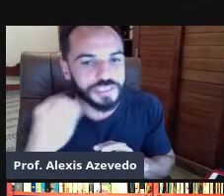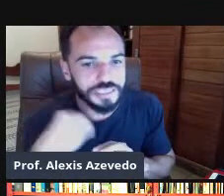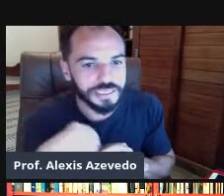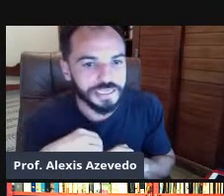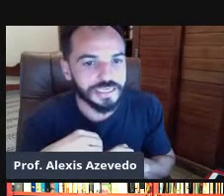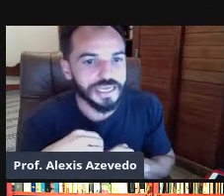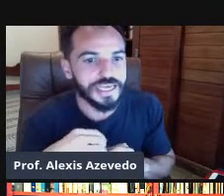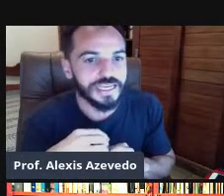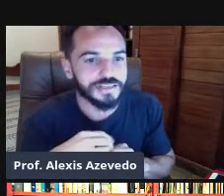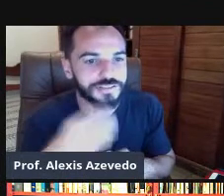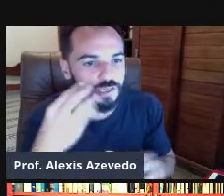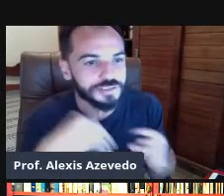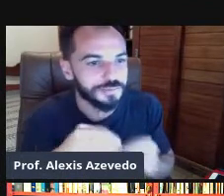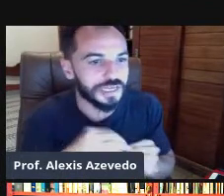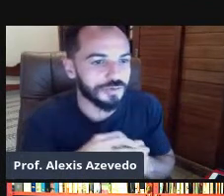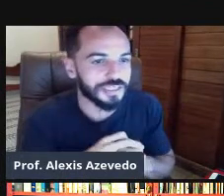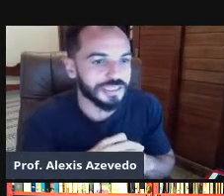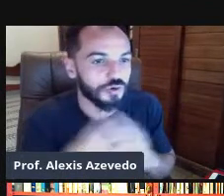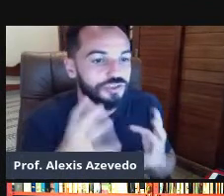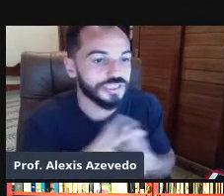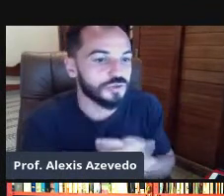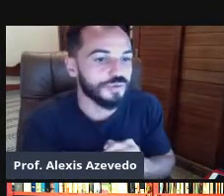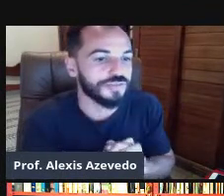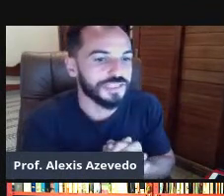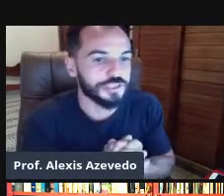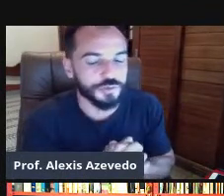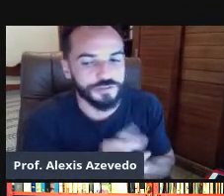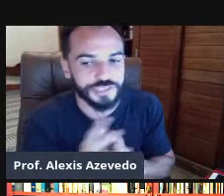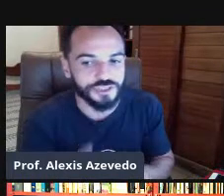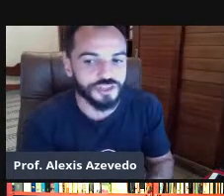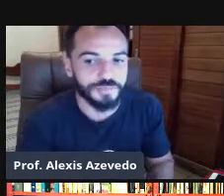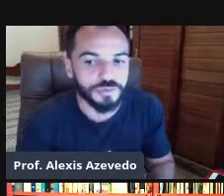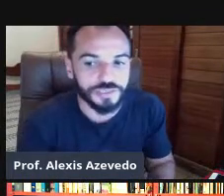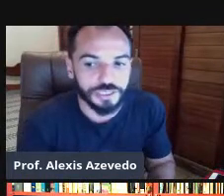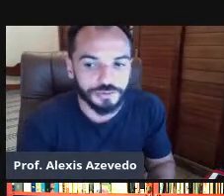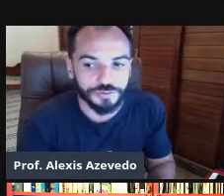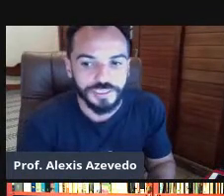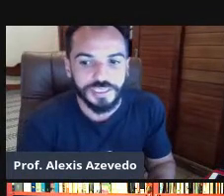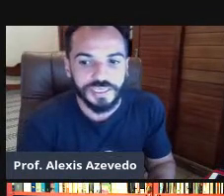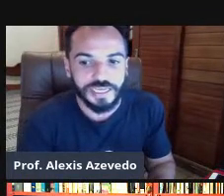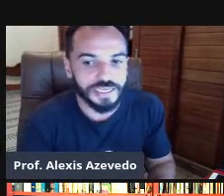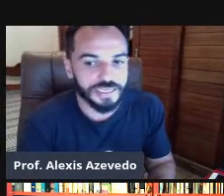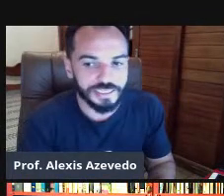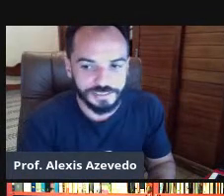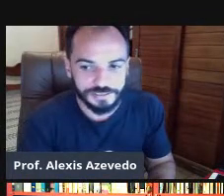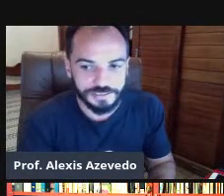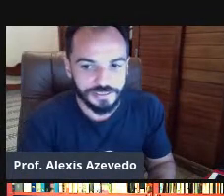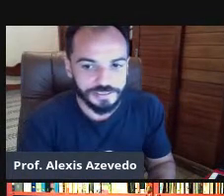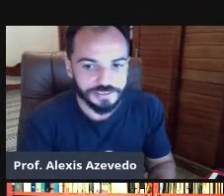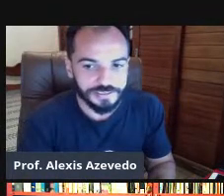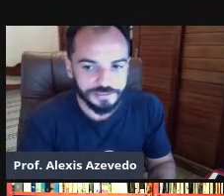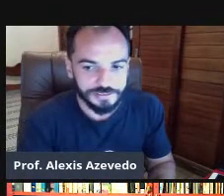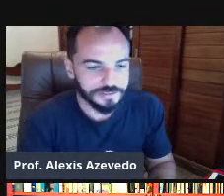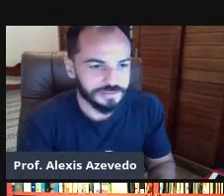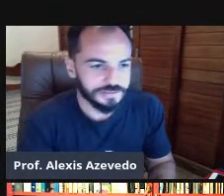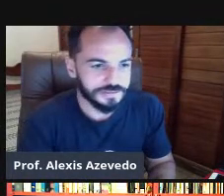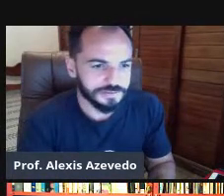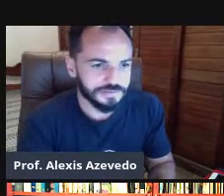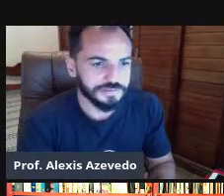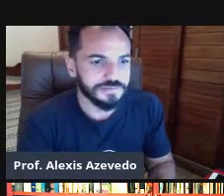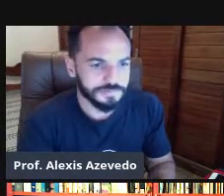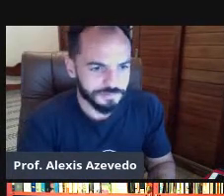também para os alunos conseguirem, se não assimilaram aqui, onde que esse documento vai estar disponível? Então,